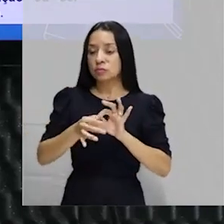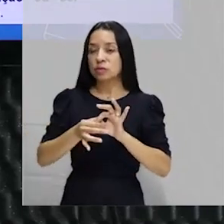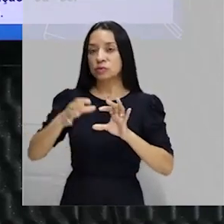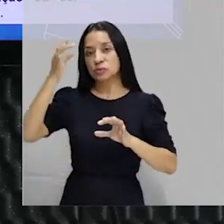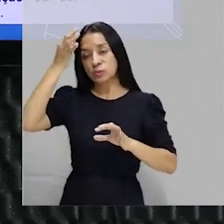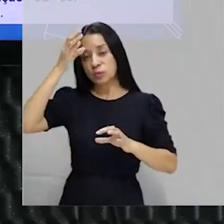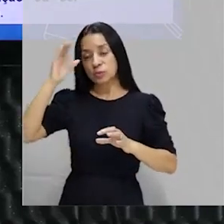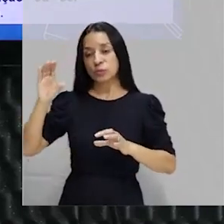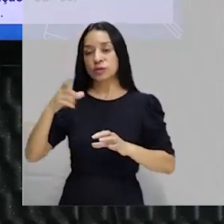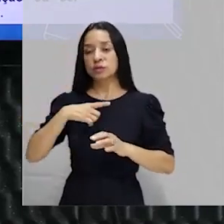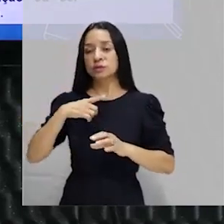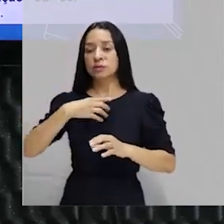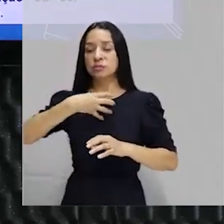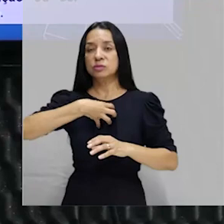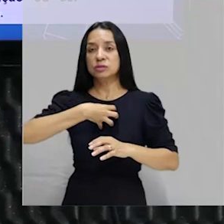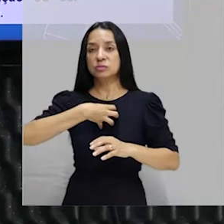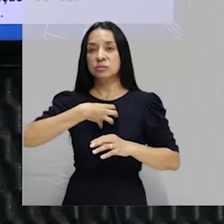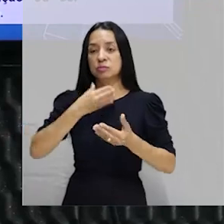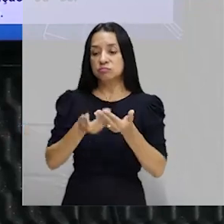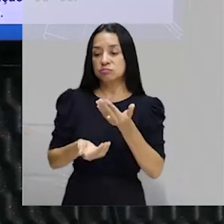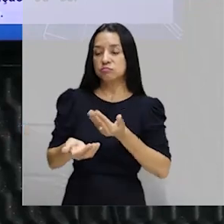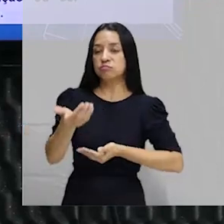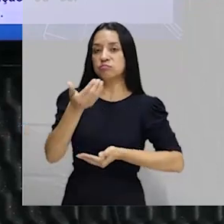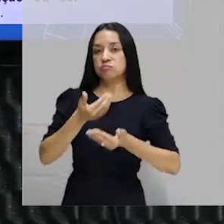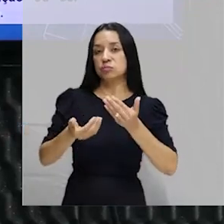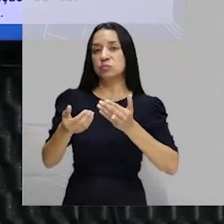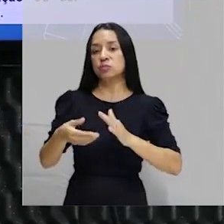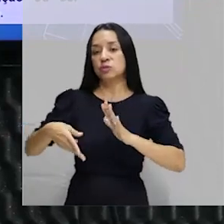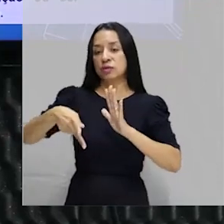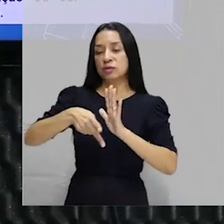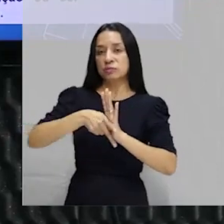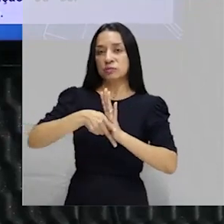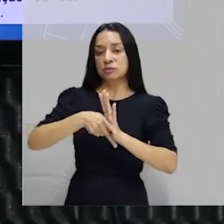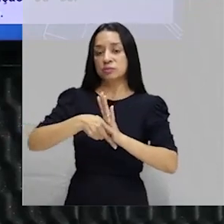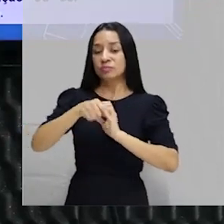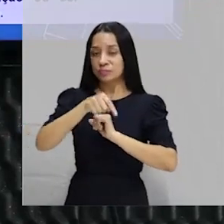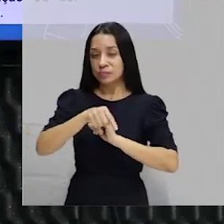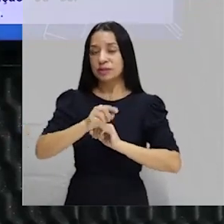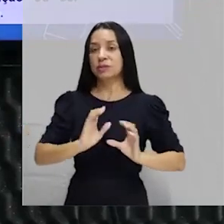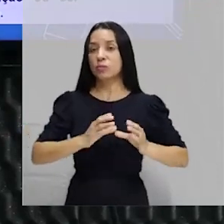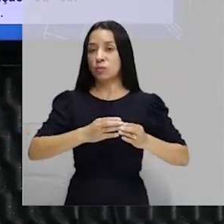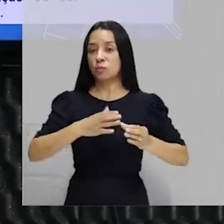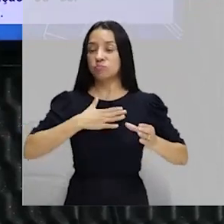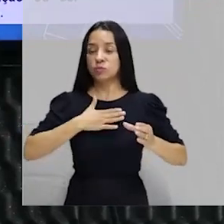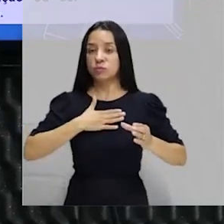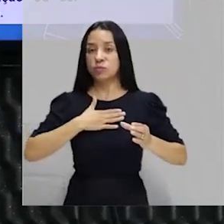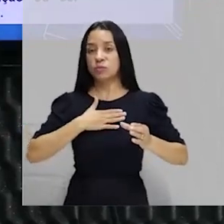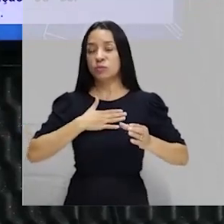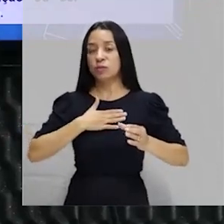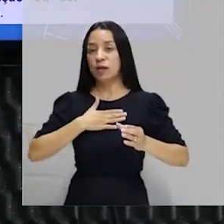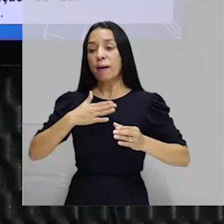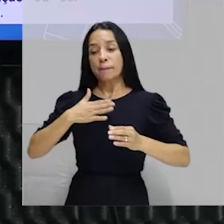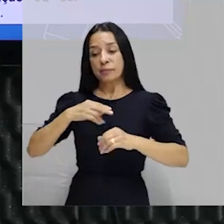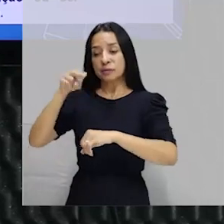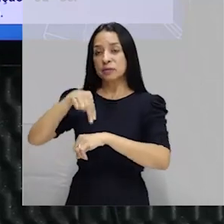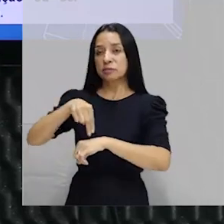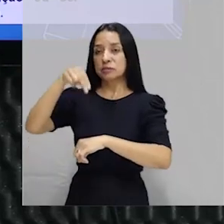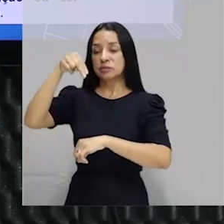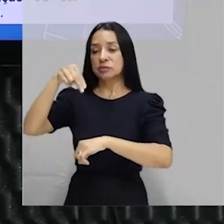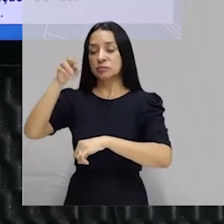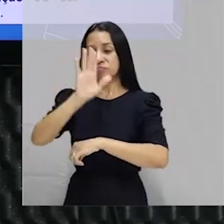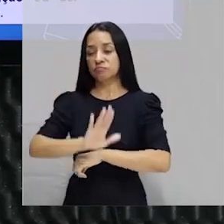né? E elas vão ter aí, de certa forma, uma cultura, né? Culturas semelhantes, vão ter práticas sociais, idiomas que os